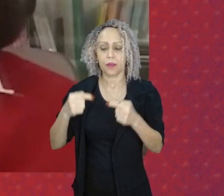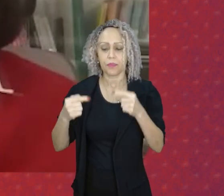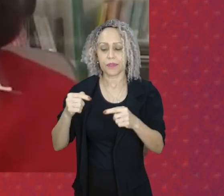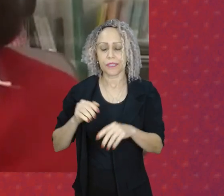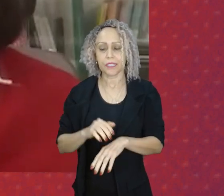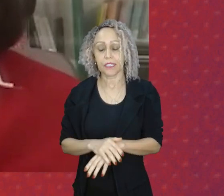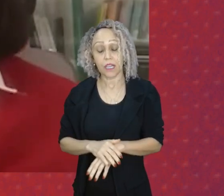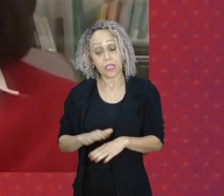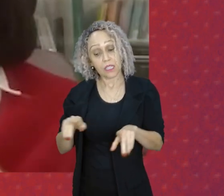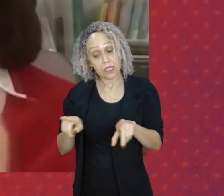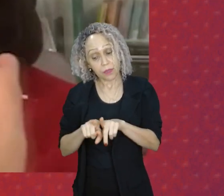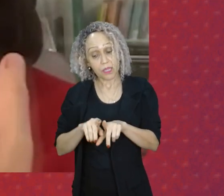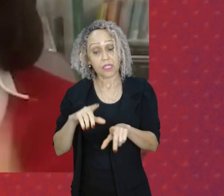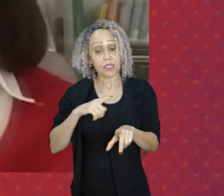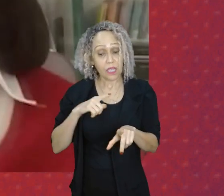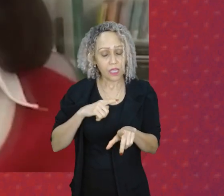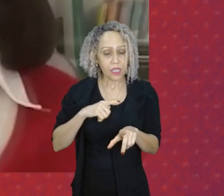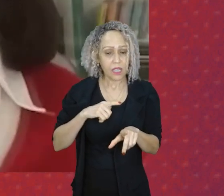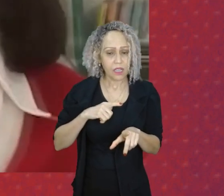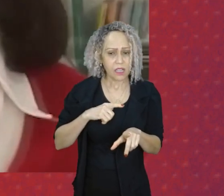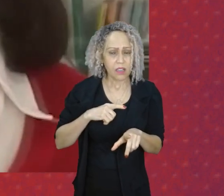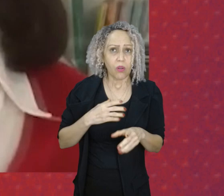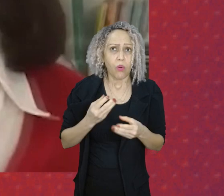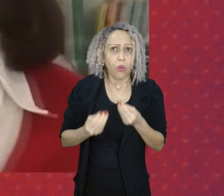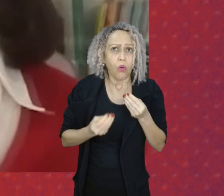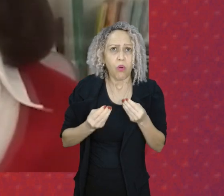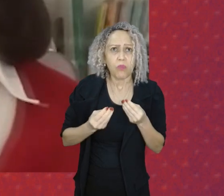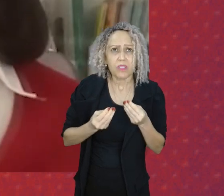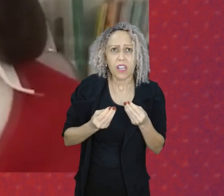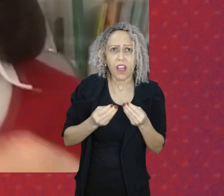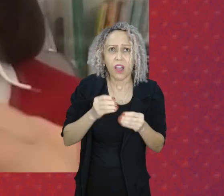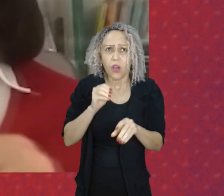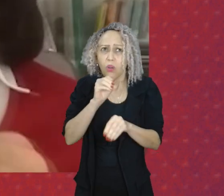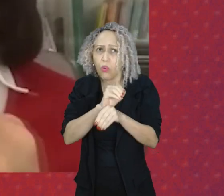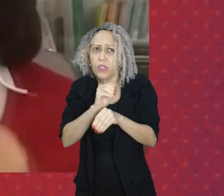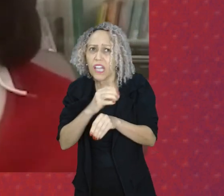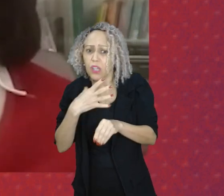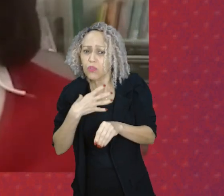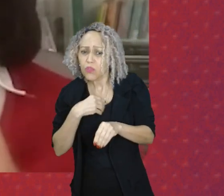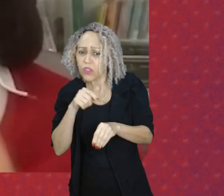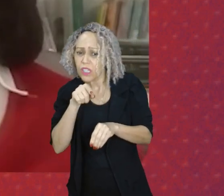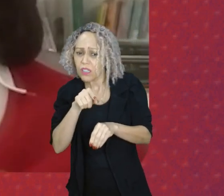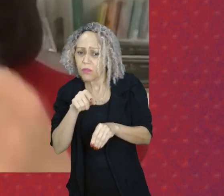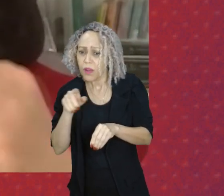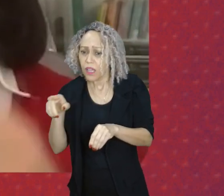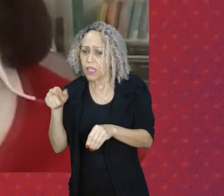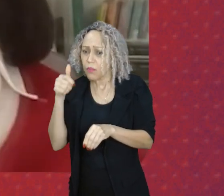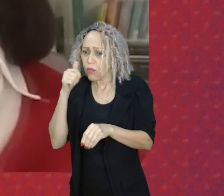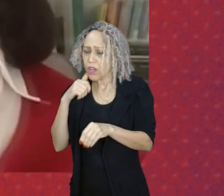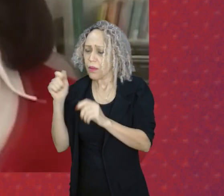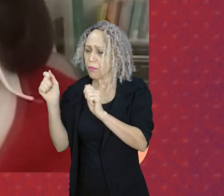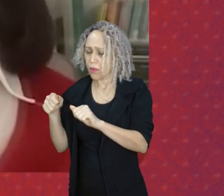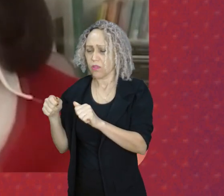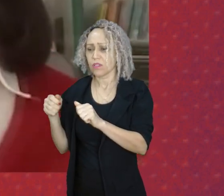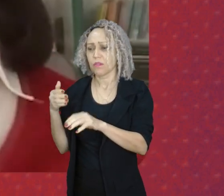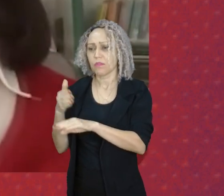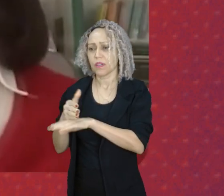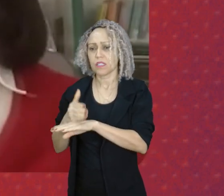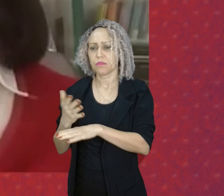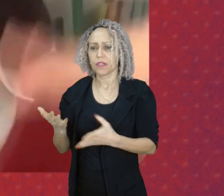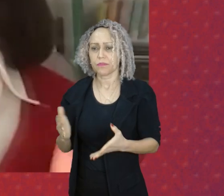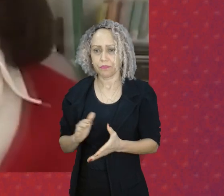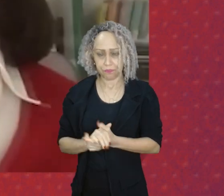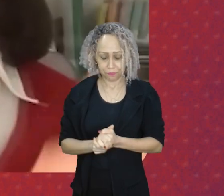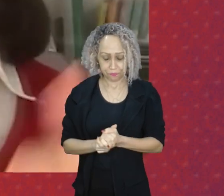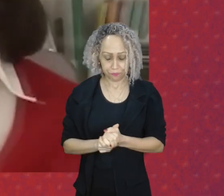referência aqui à função fiscalizadora, que envolve a discussão das políticas públicas sempre a partir